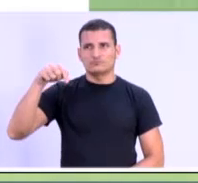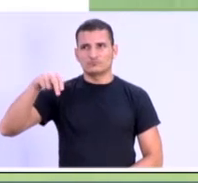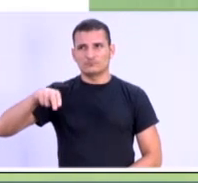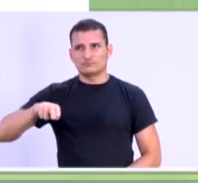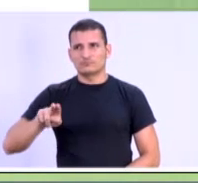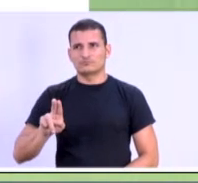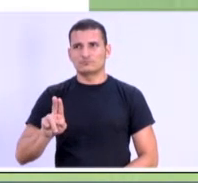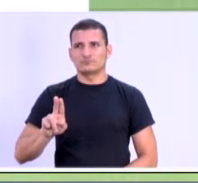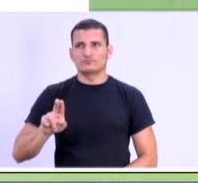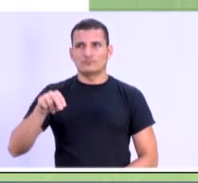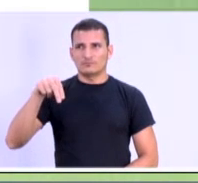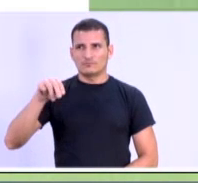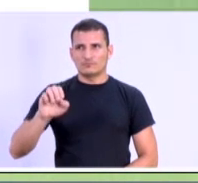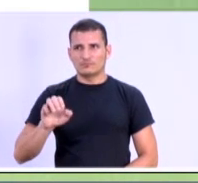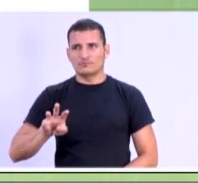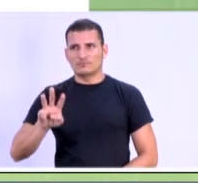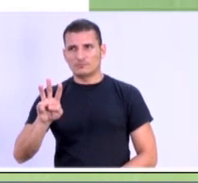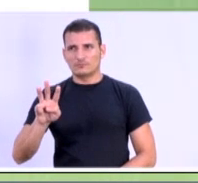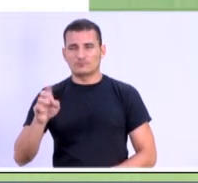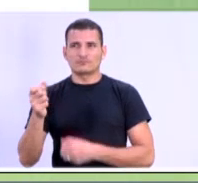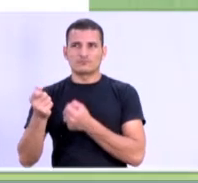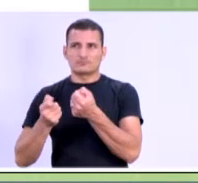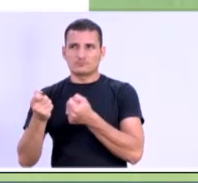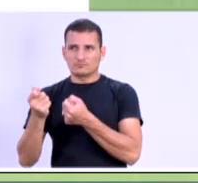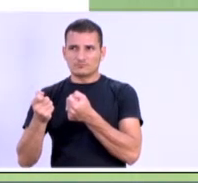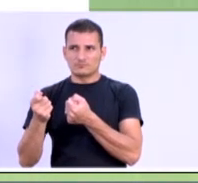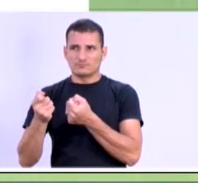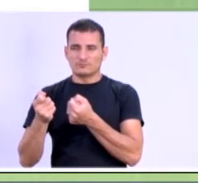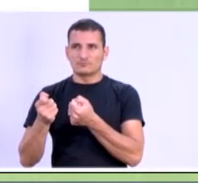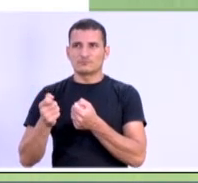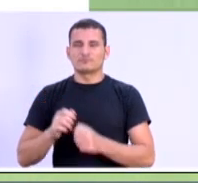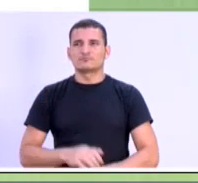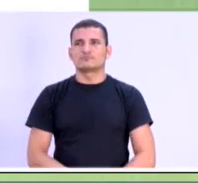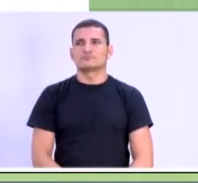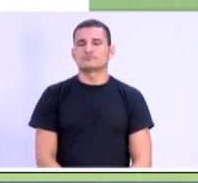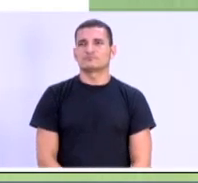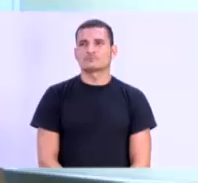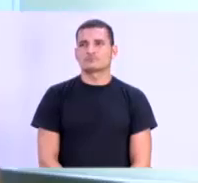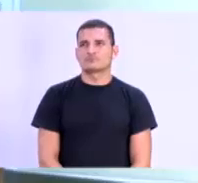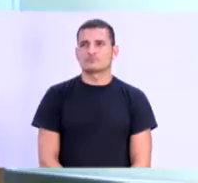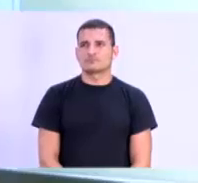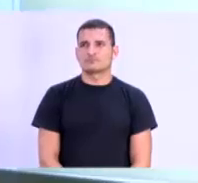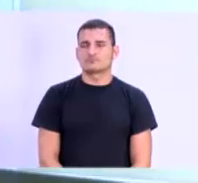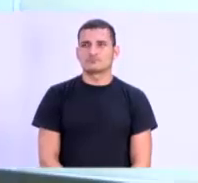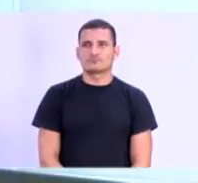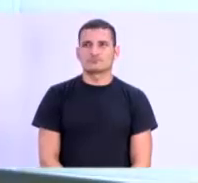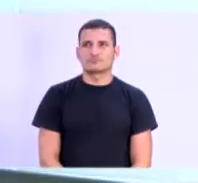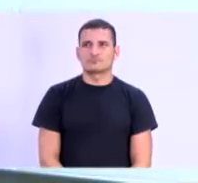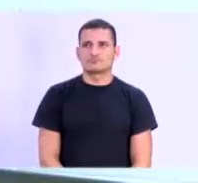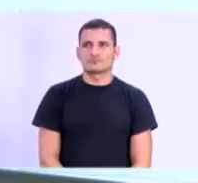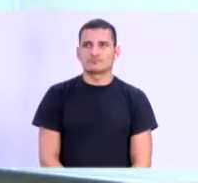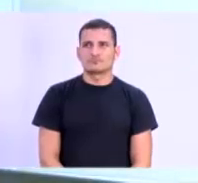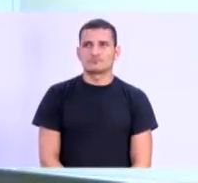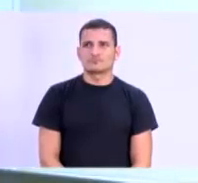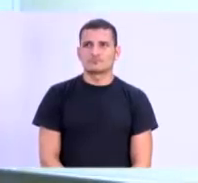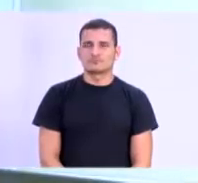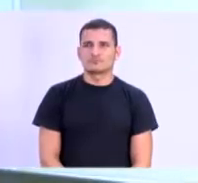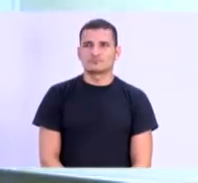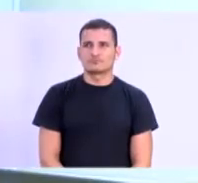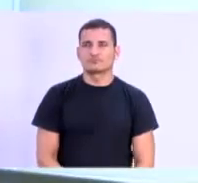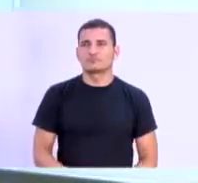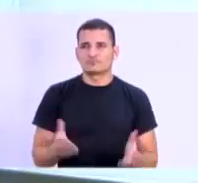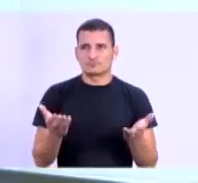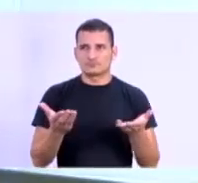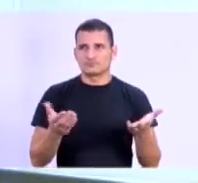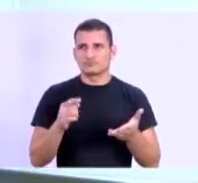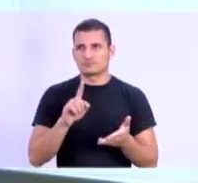instância da classe carro. Perfeito aí, gente. Agora, esse é um código que